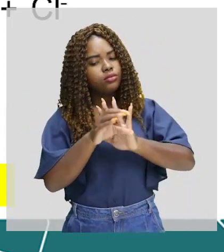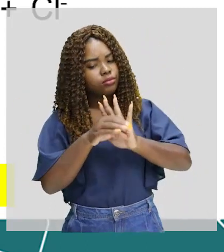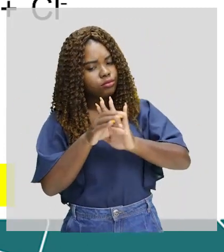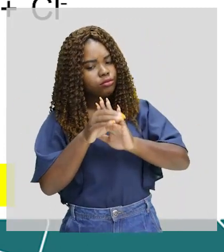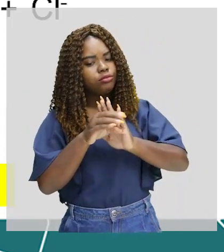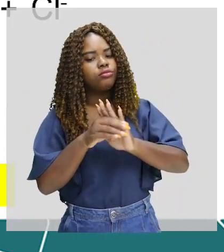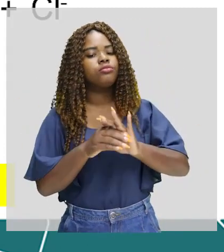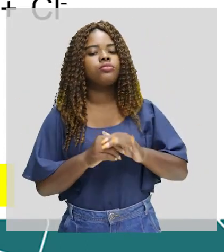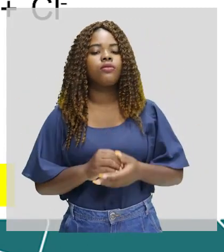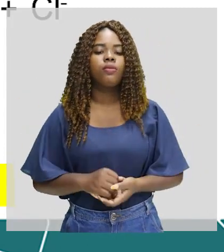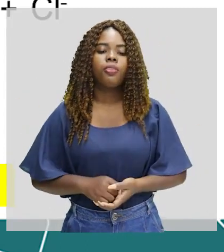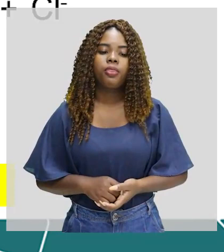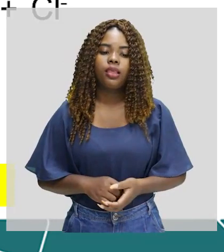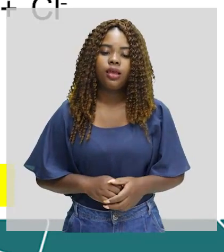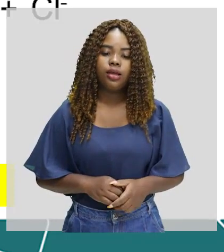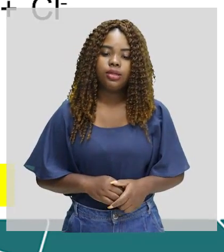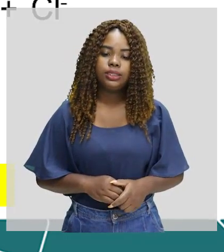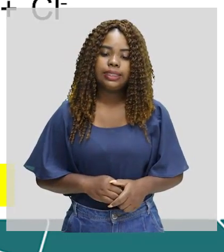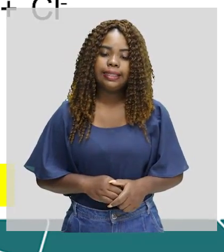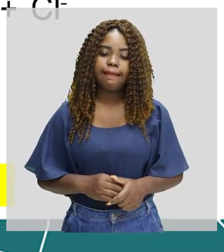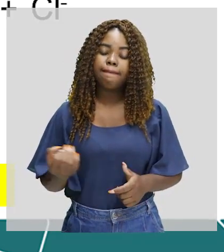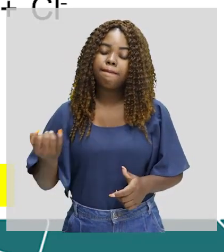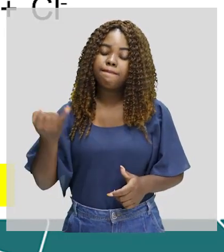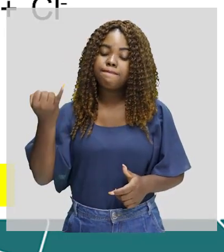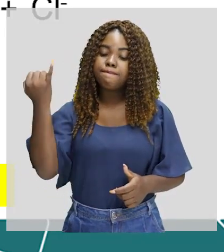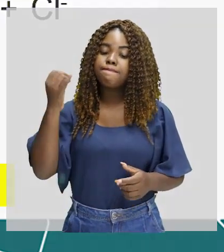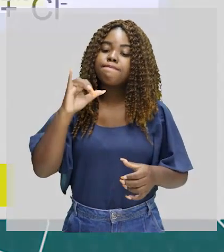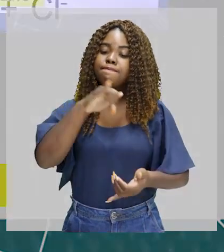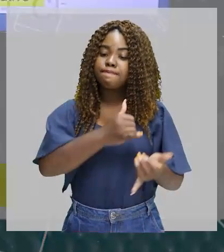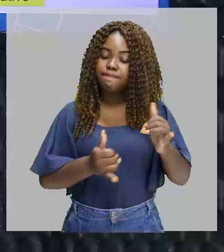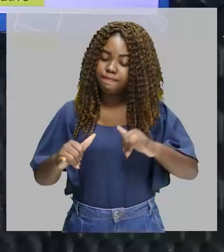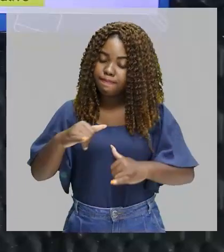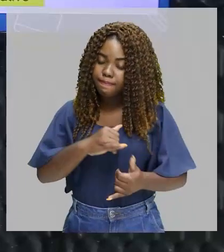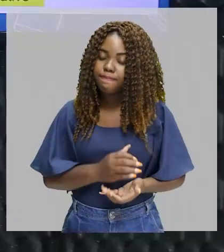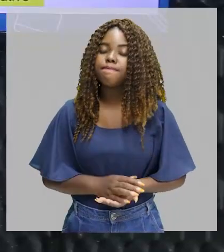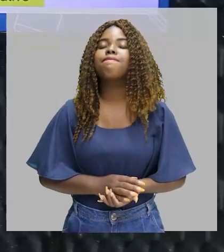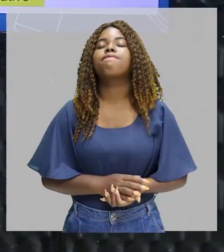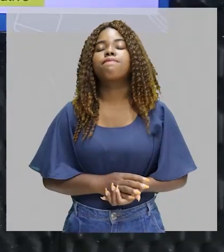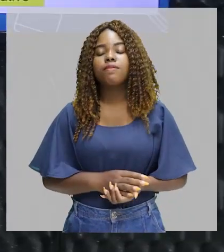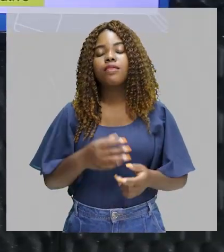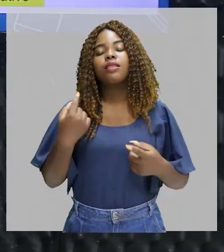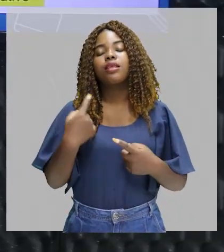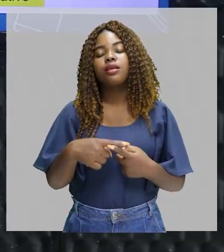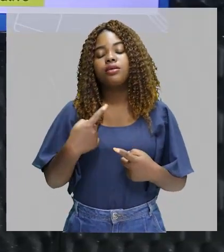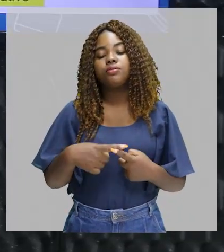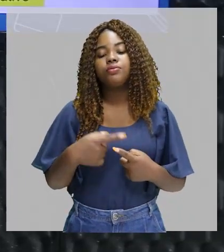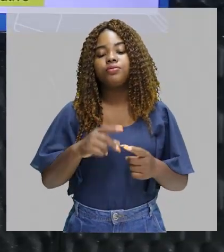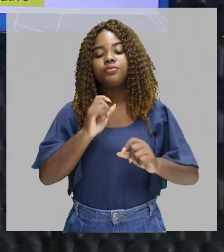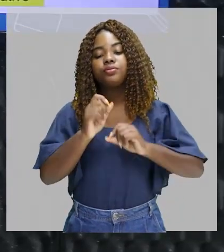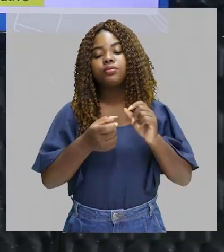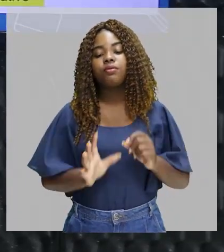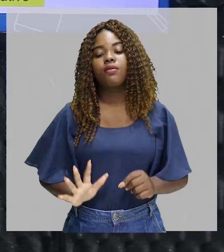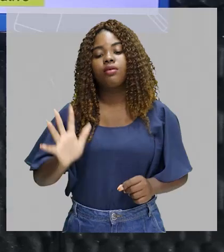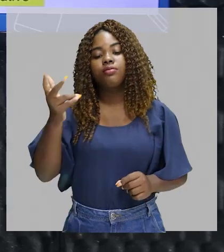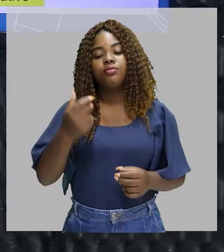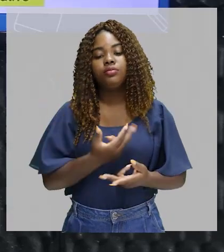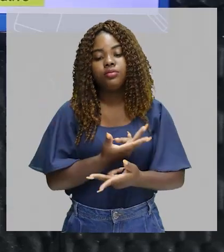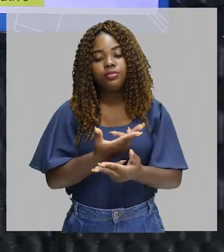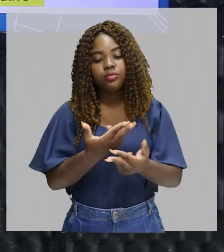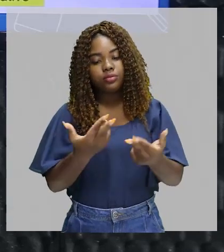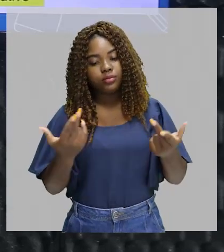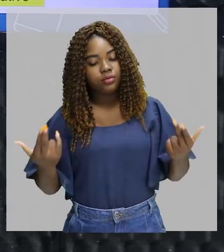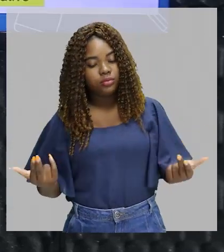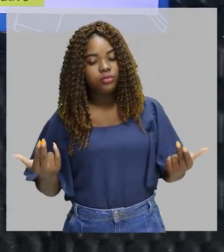ácido-base de Bronsted e Lowry, é muito importante na química orgânica, pois se aplica a muitos